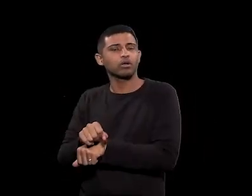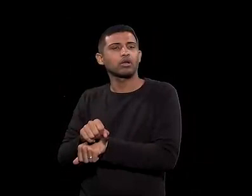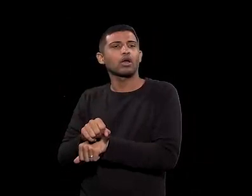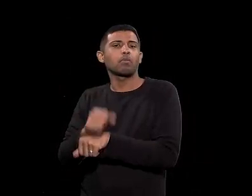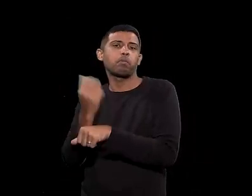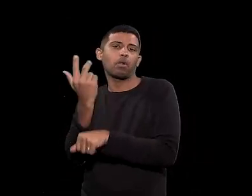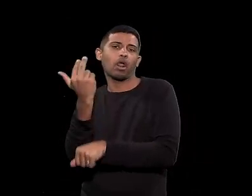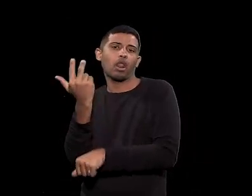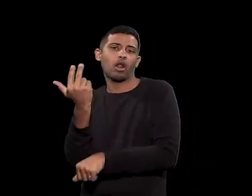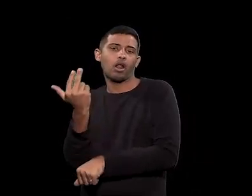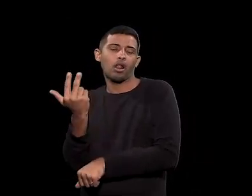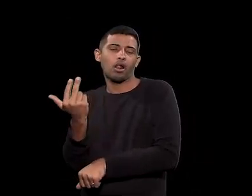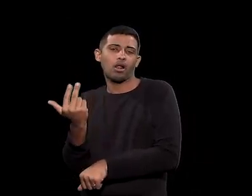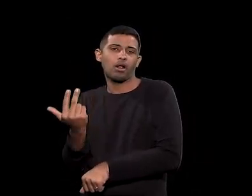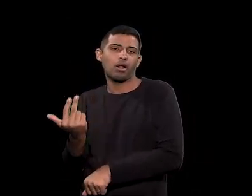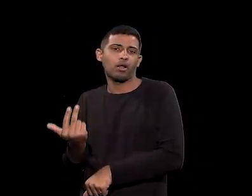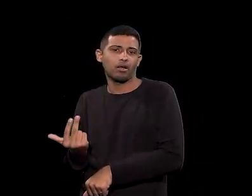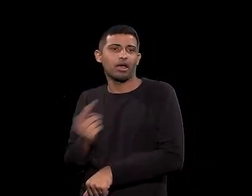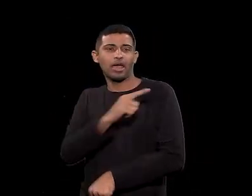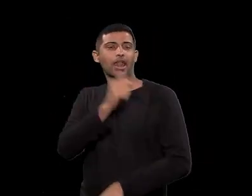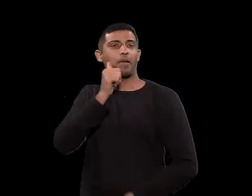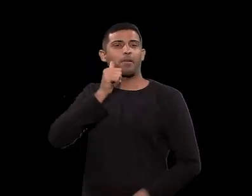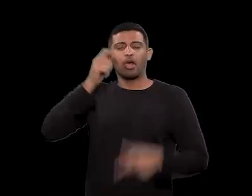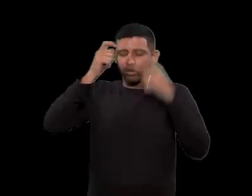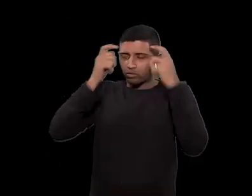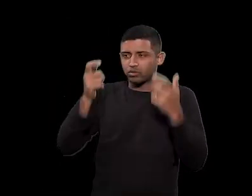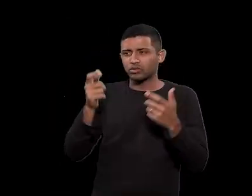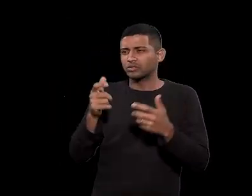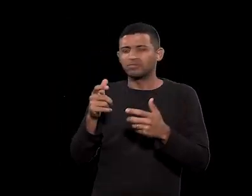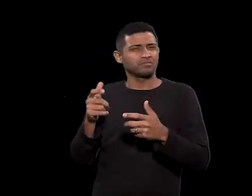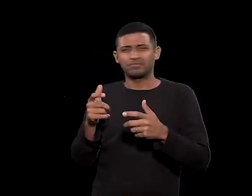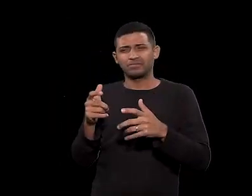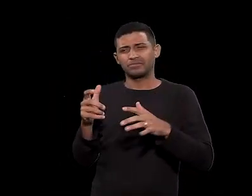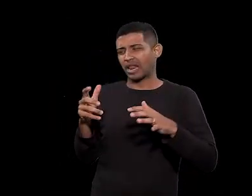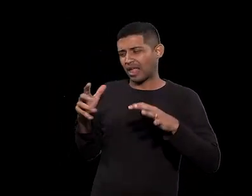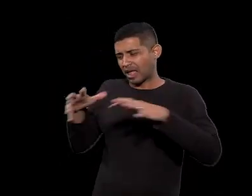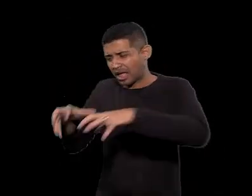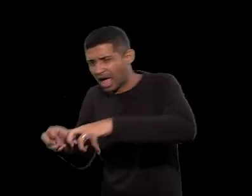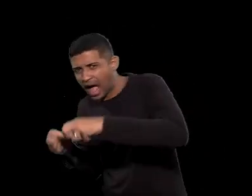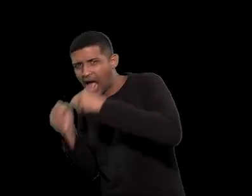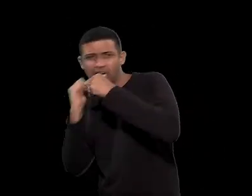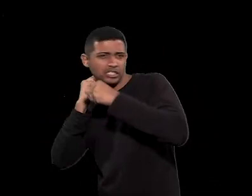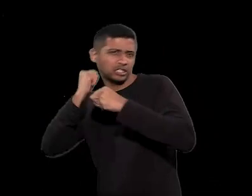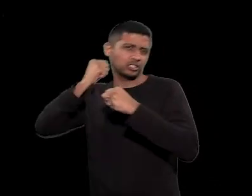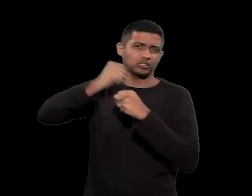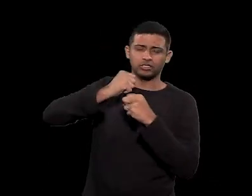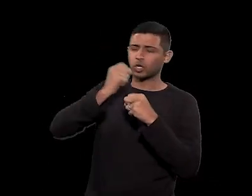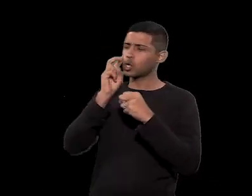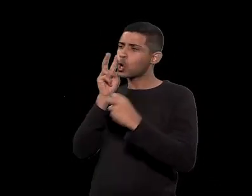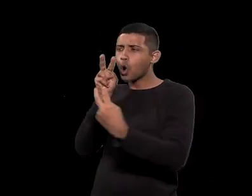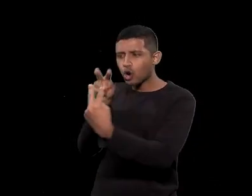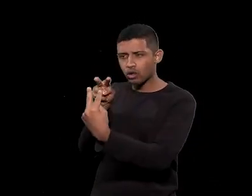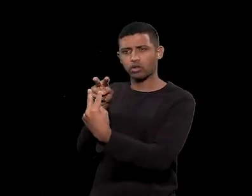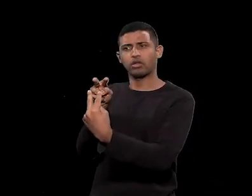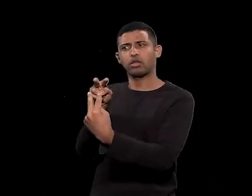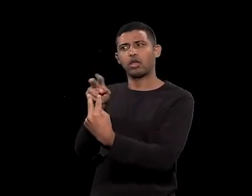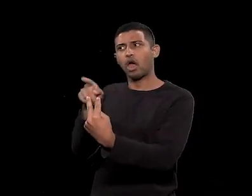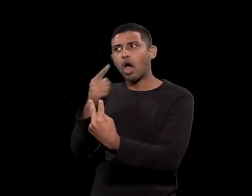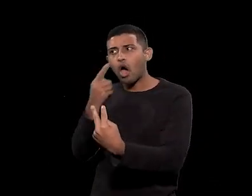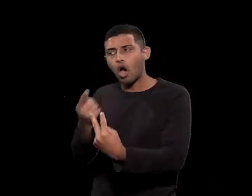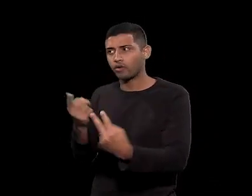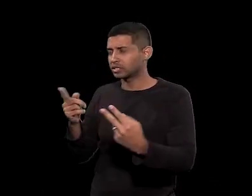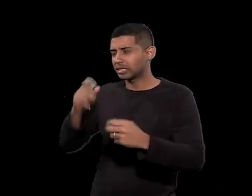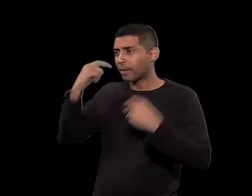o urso começou a afundar. A ursa não perdeu tempo. Puxou o marido pelo pescoço, olhou no fundo do olho desse e